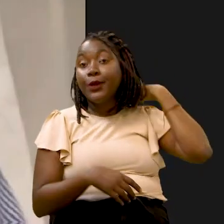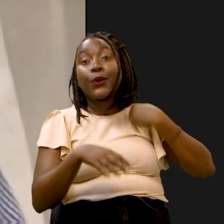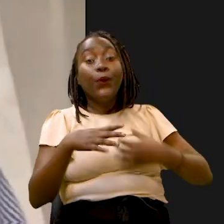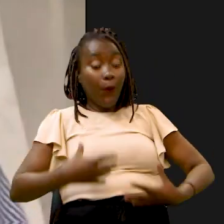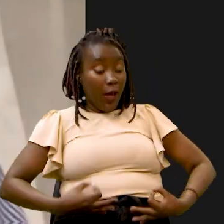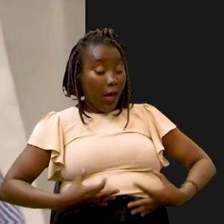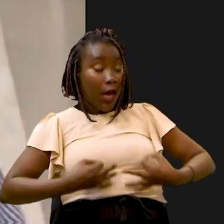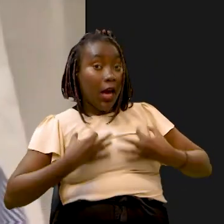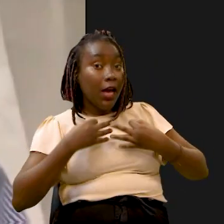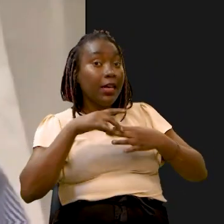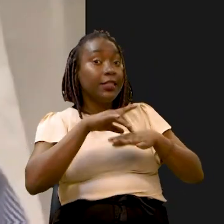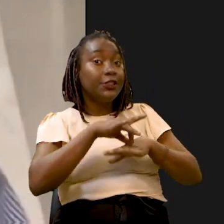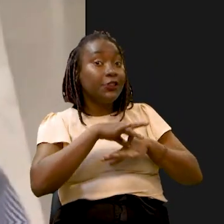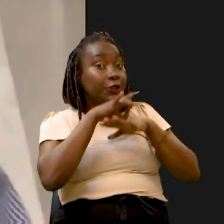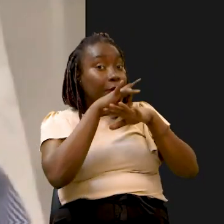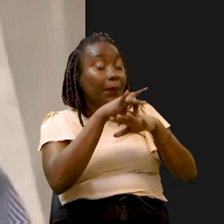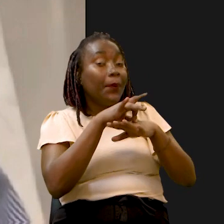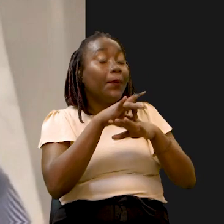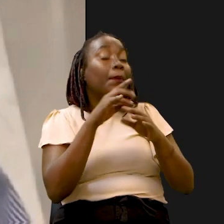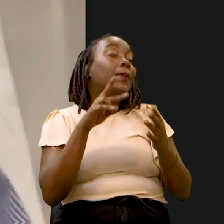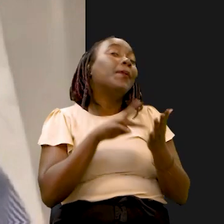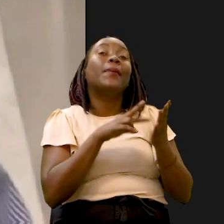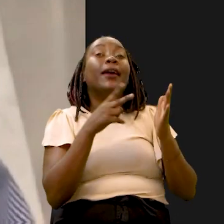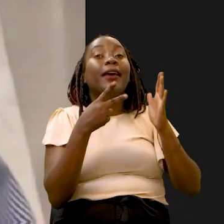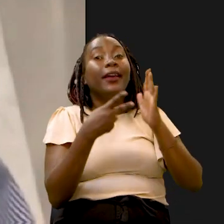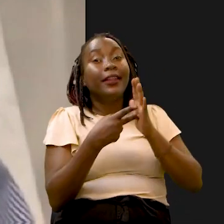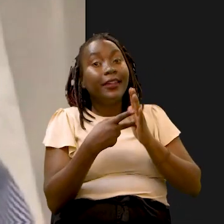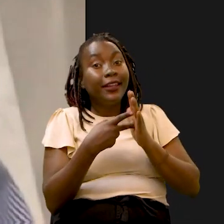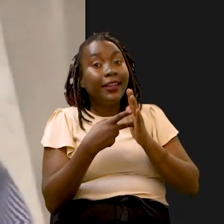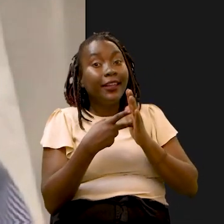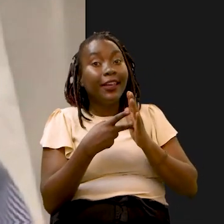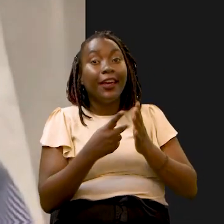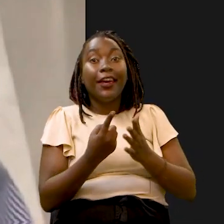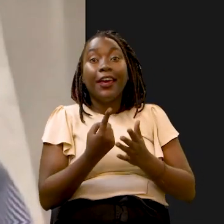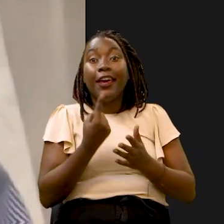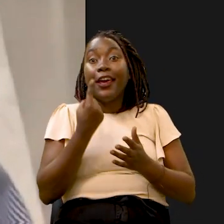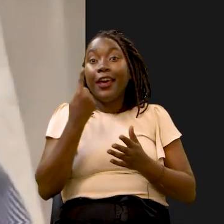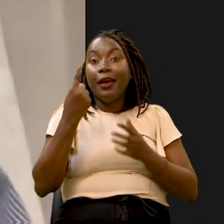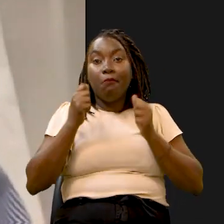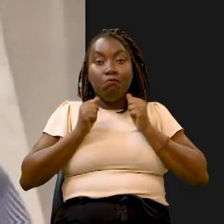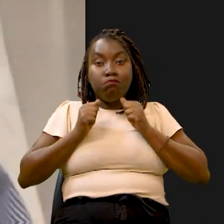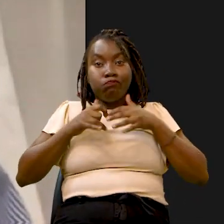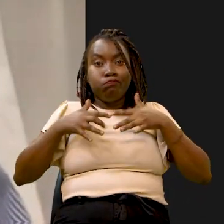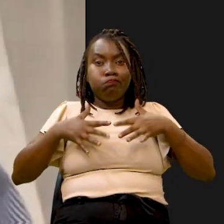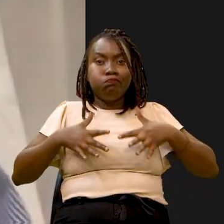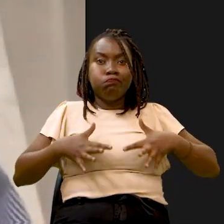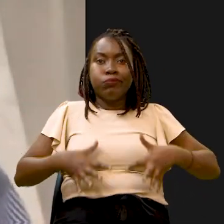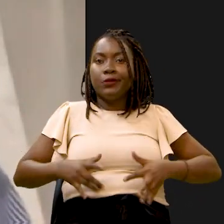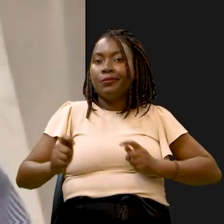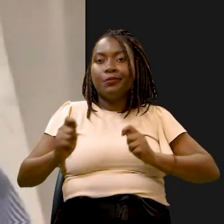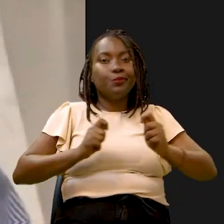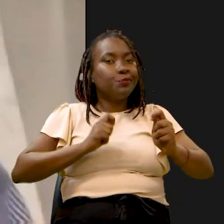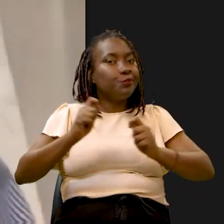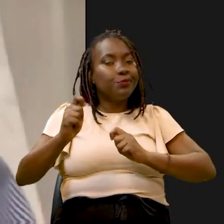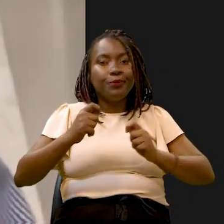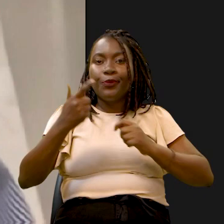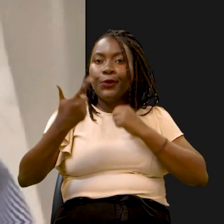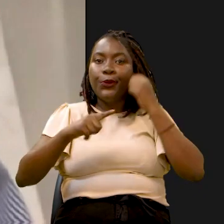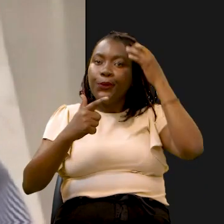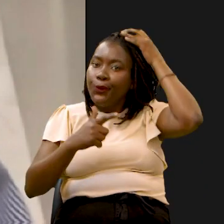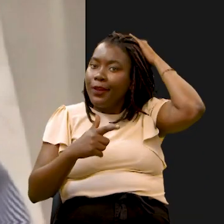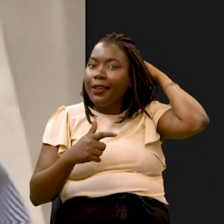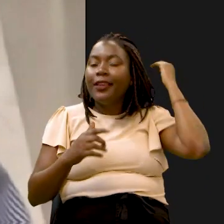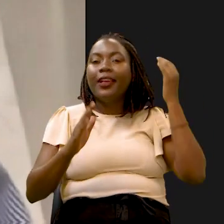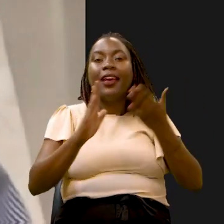O câncer de pele se caracteriza por uma proliferação descontrolada